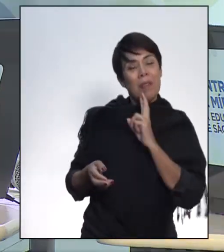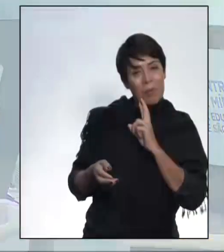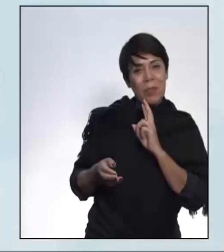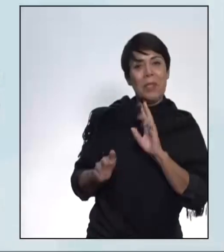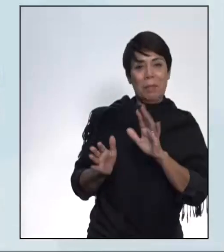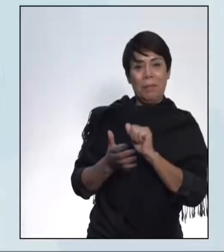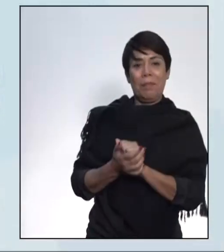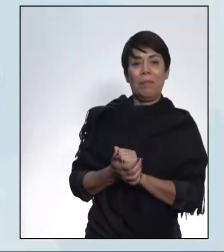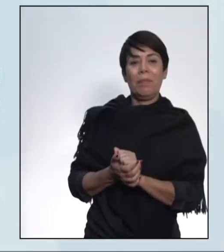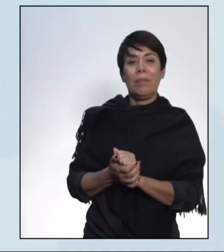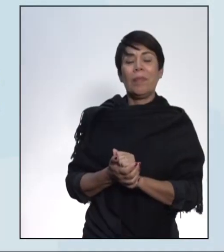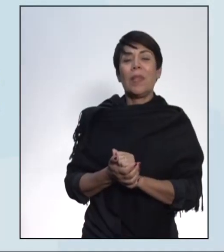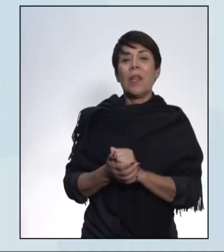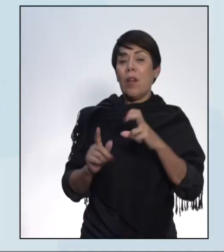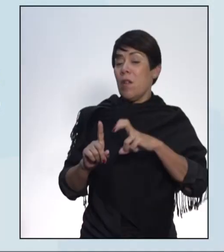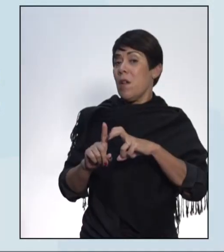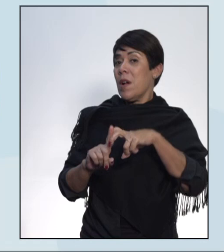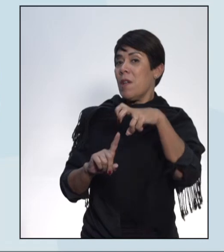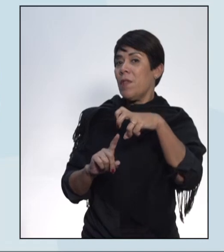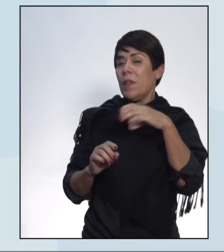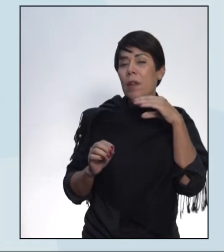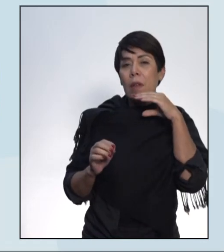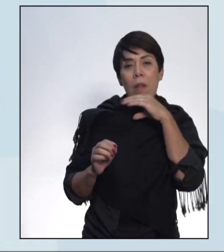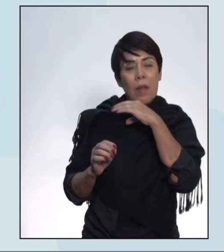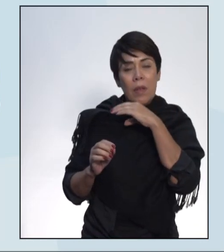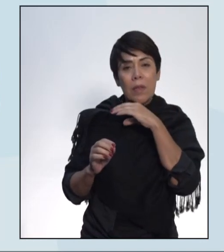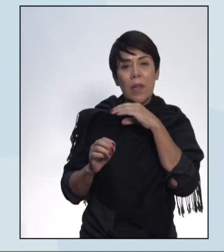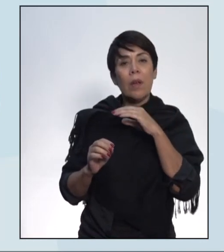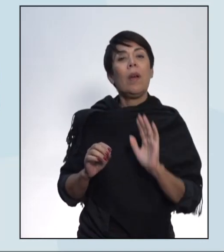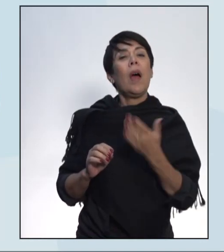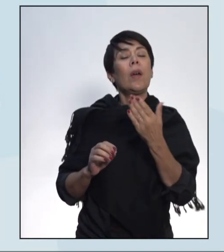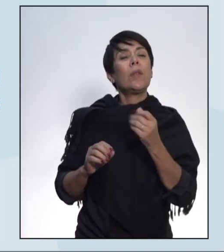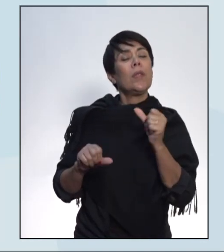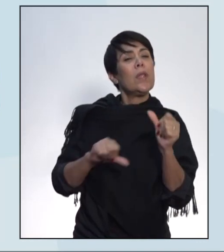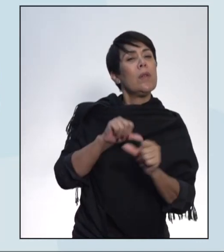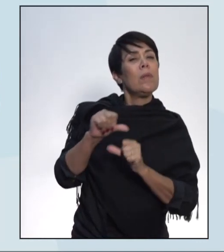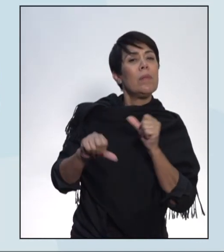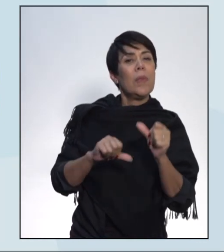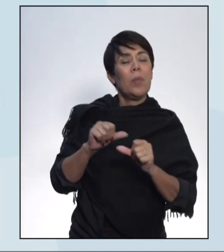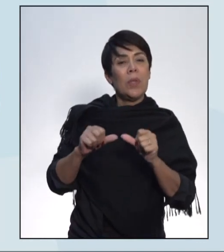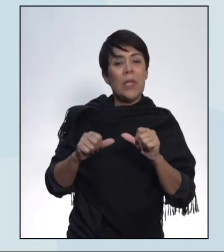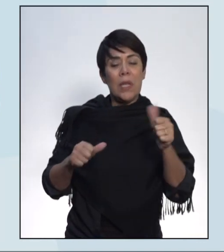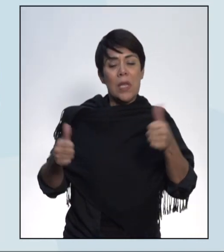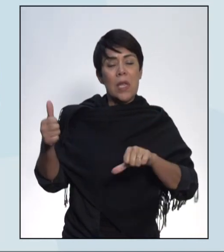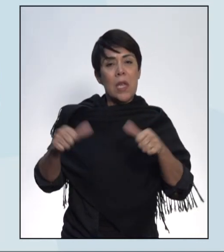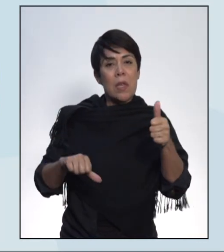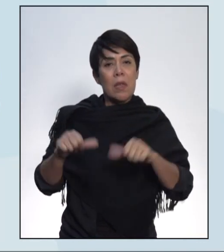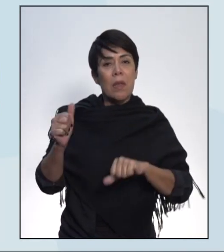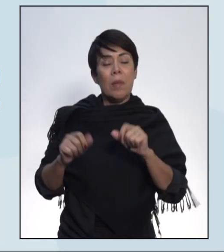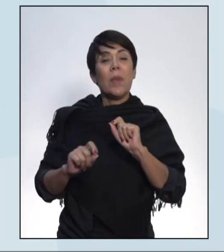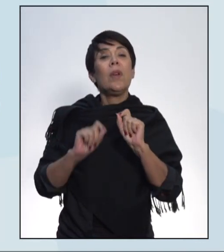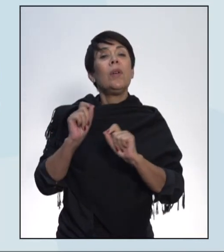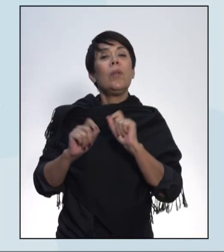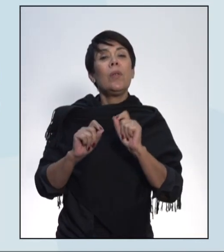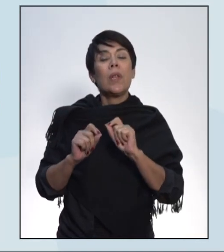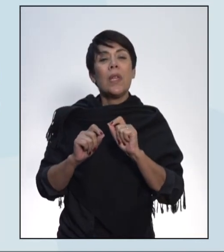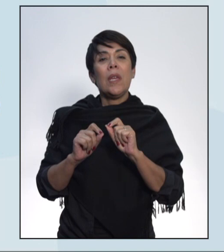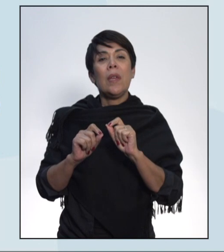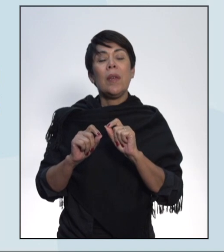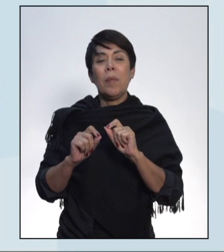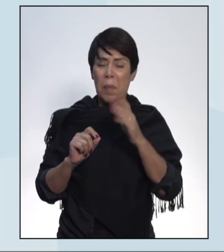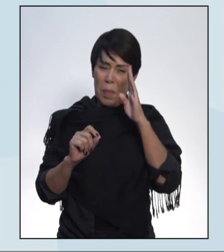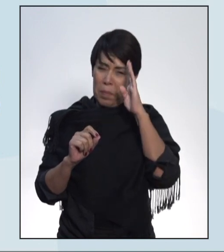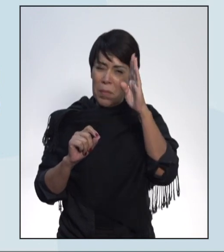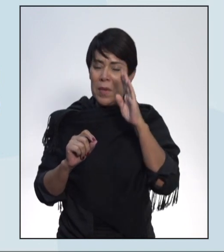aí. Quando o refrigerante foi aquecido, ocorreu uma perturbação no equilíbrio químico. Que fator que foi o responsável?